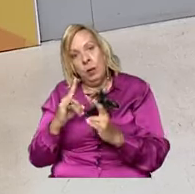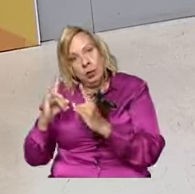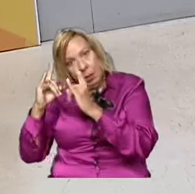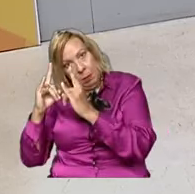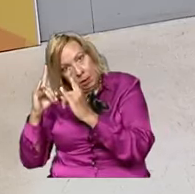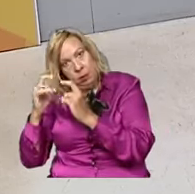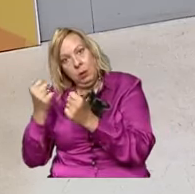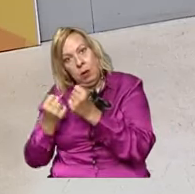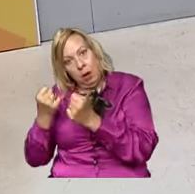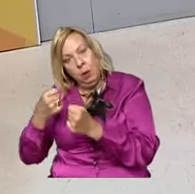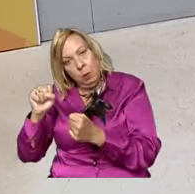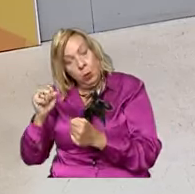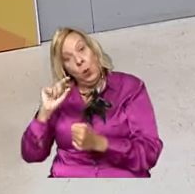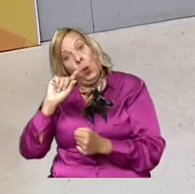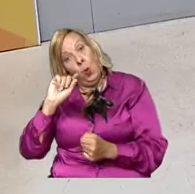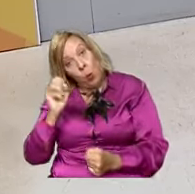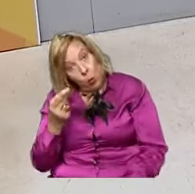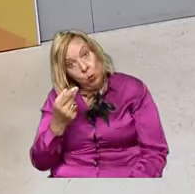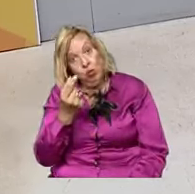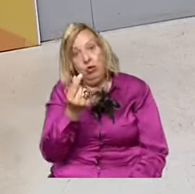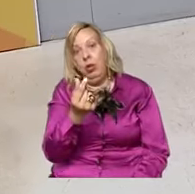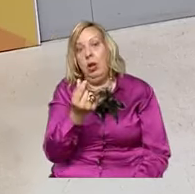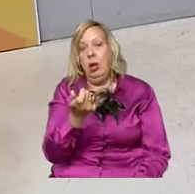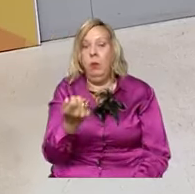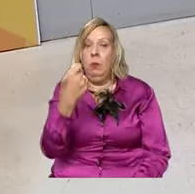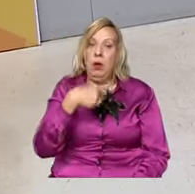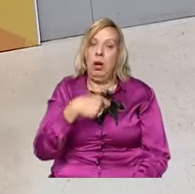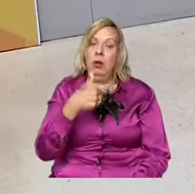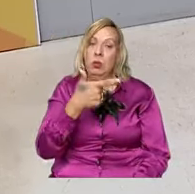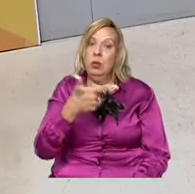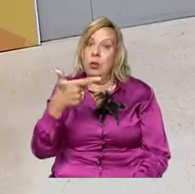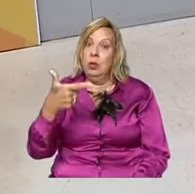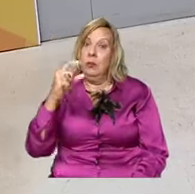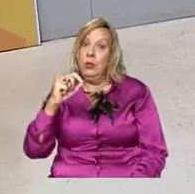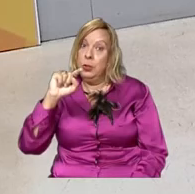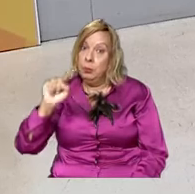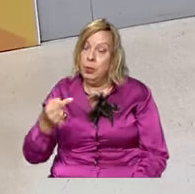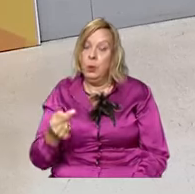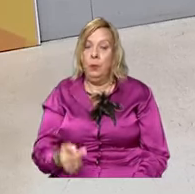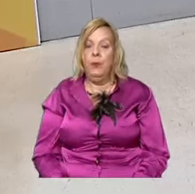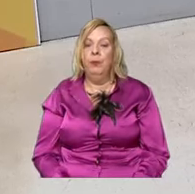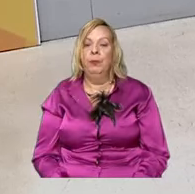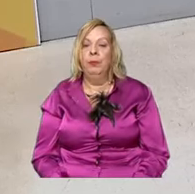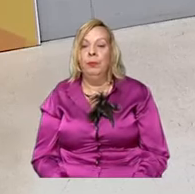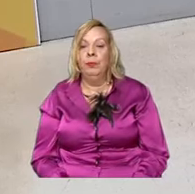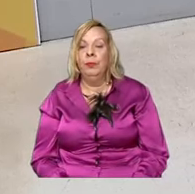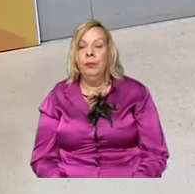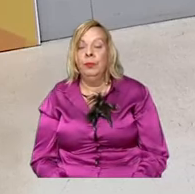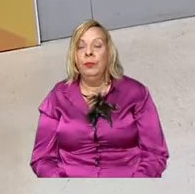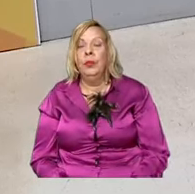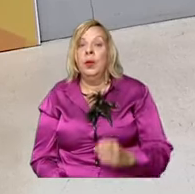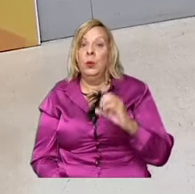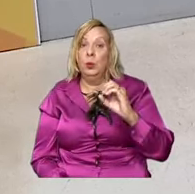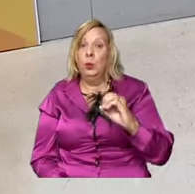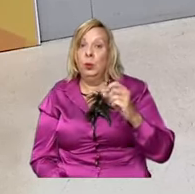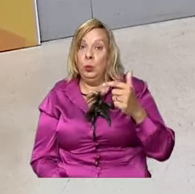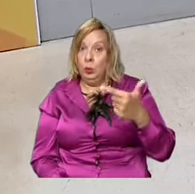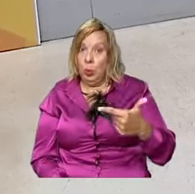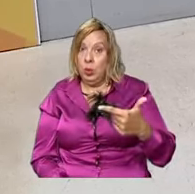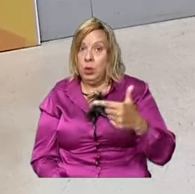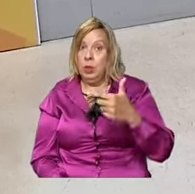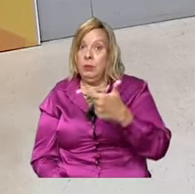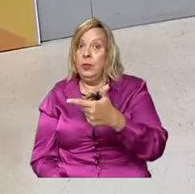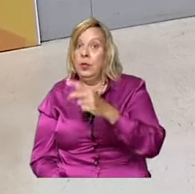número 2. Sobe o número 2, sobe o número 25. 25. 2 e 25 e